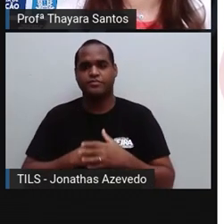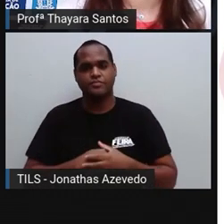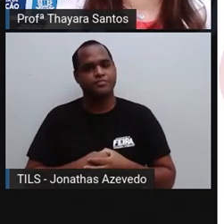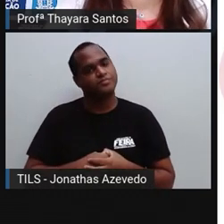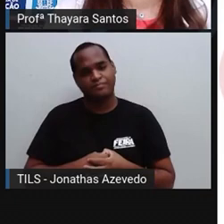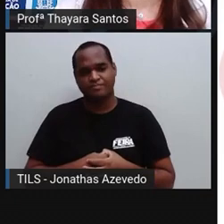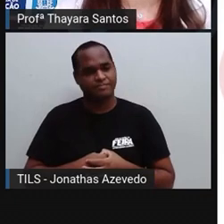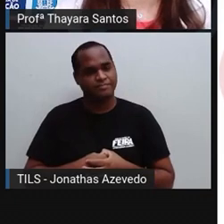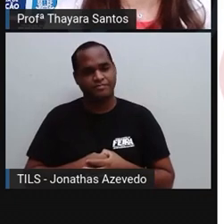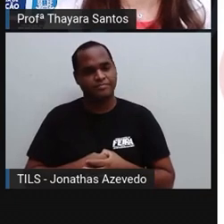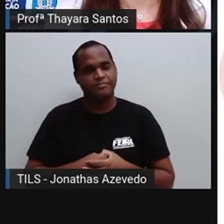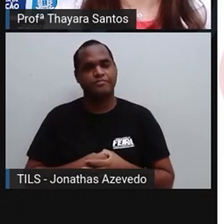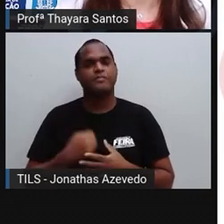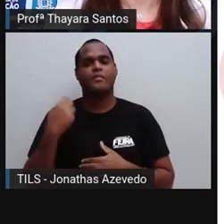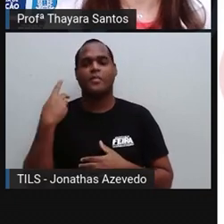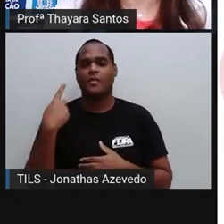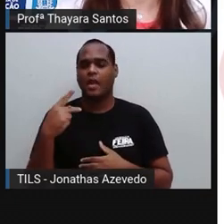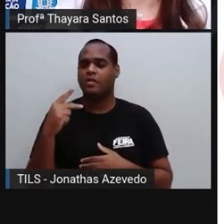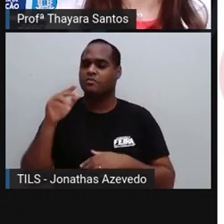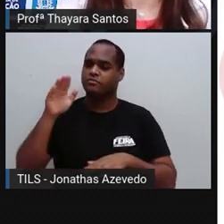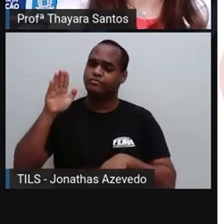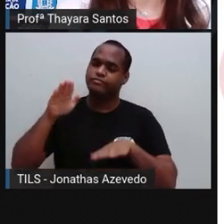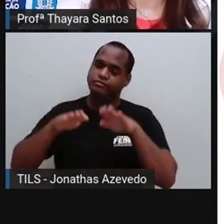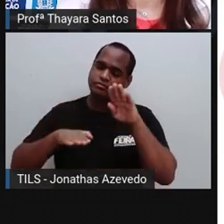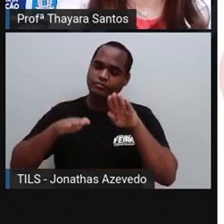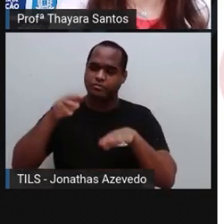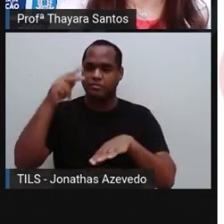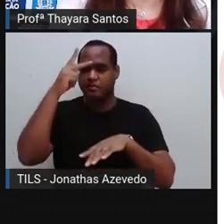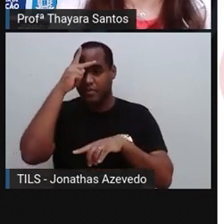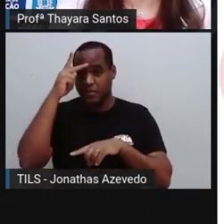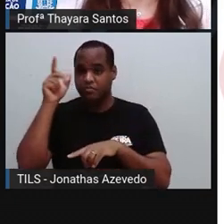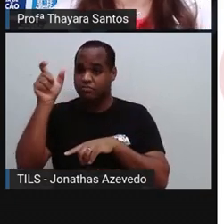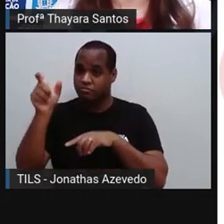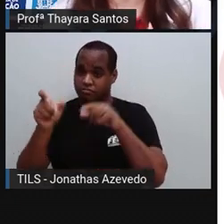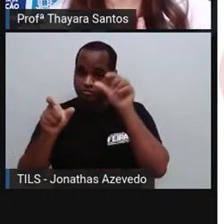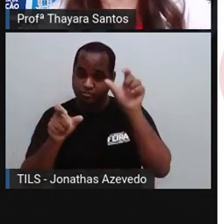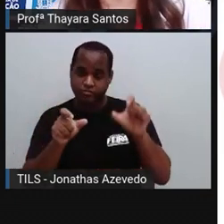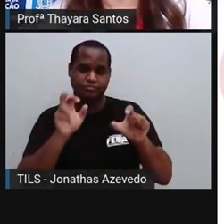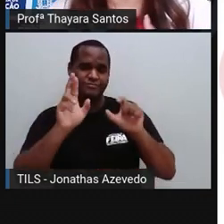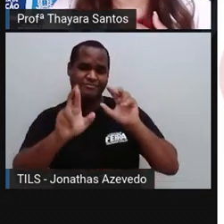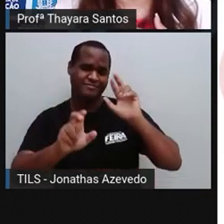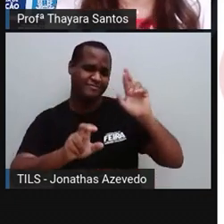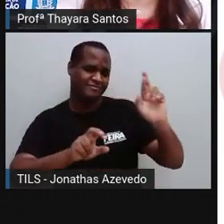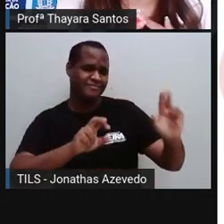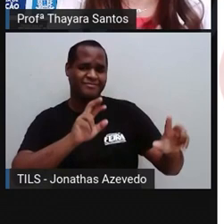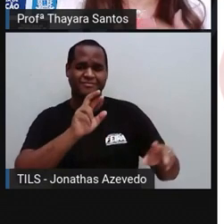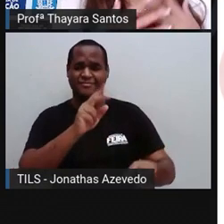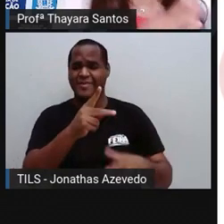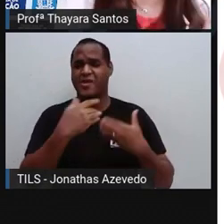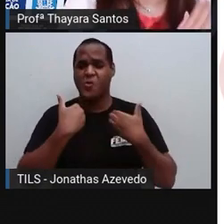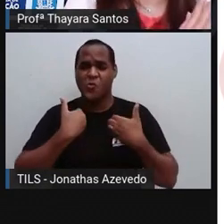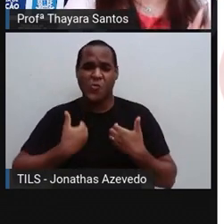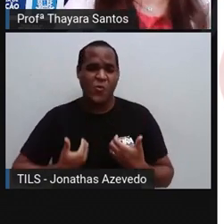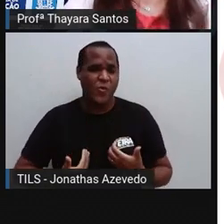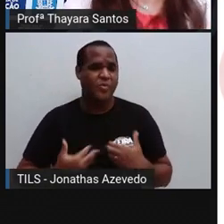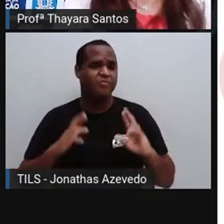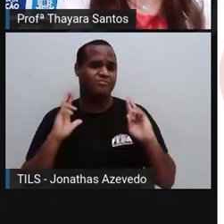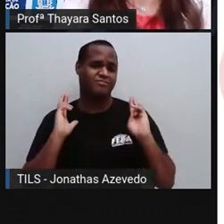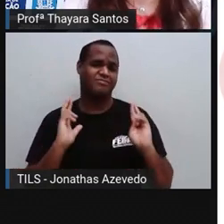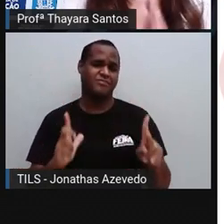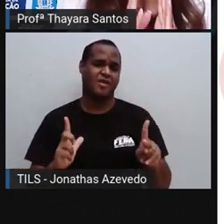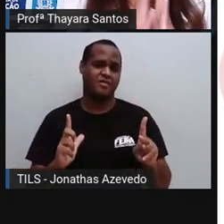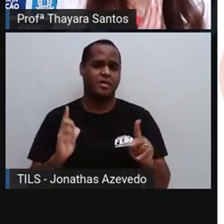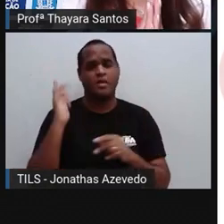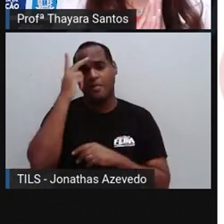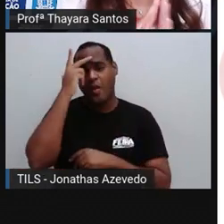Não. Esse efeito ele vai variar de pessoa para pessoa, porque cada indivíduo é de um jeito, cada indivíduo tem um organismo que funciona de um